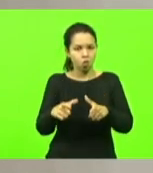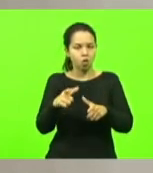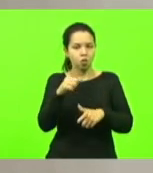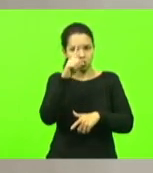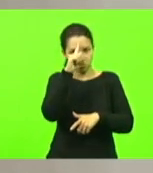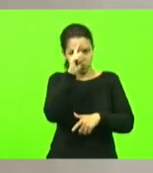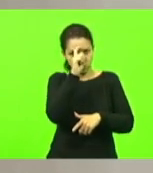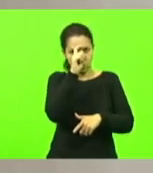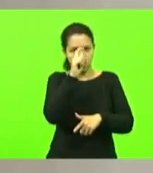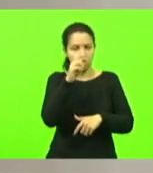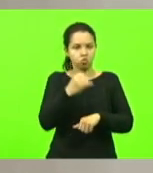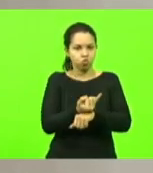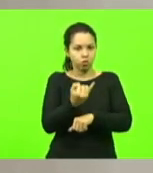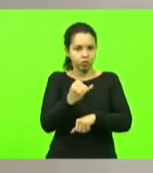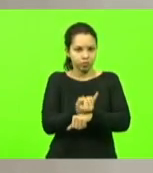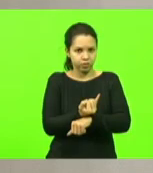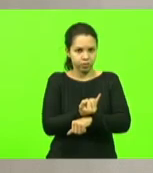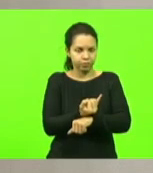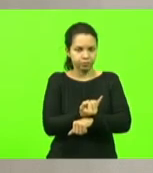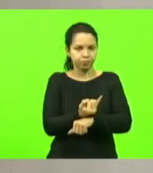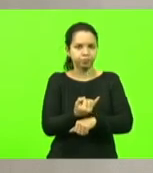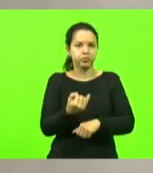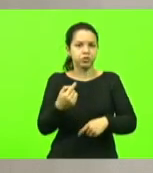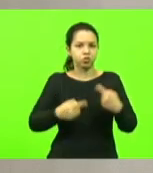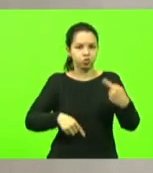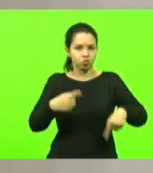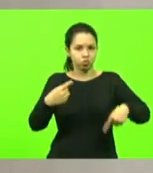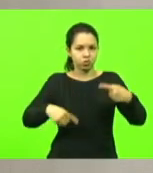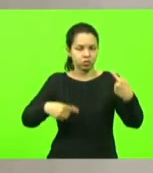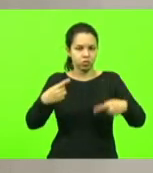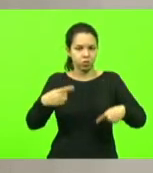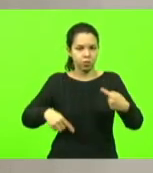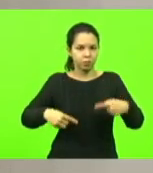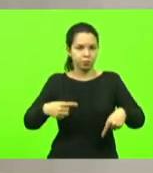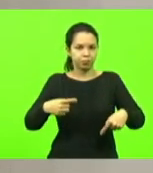Joinville. Em discussão.